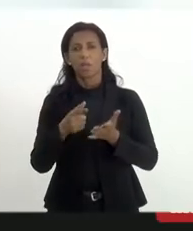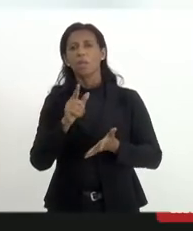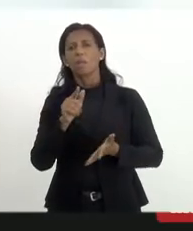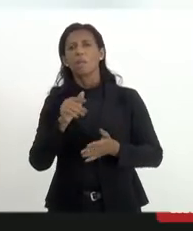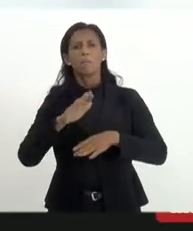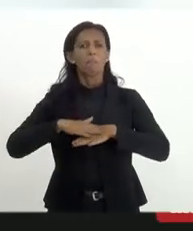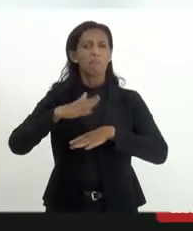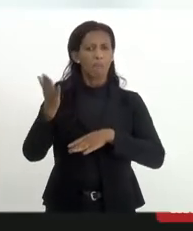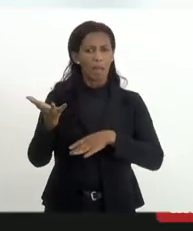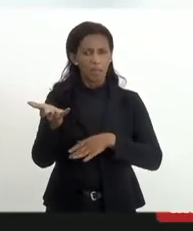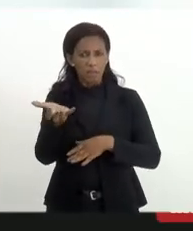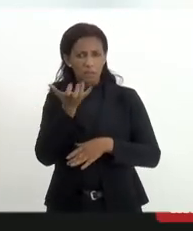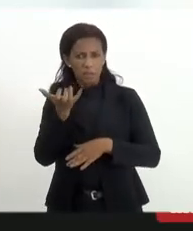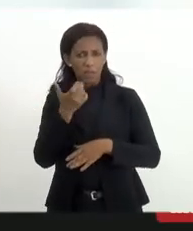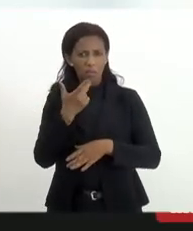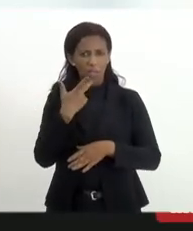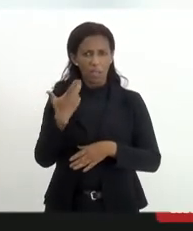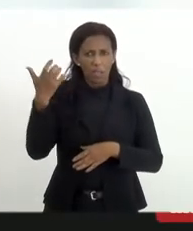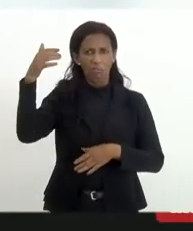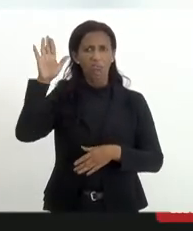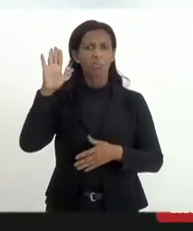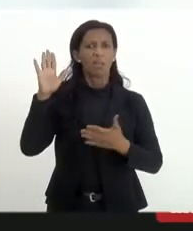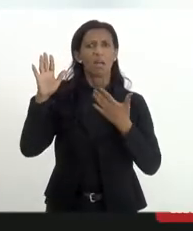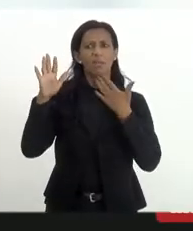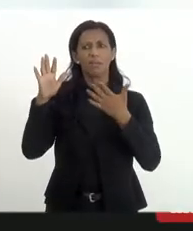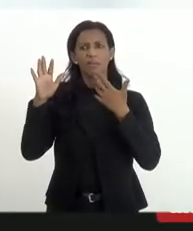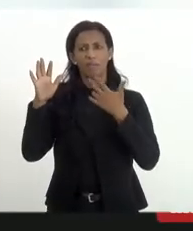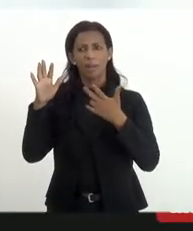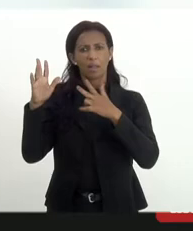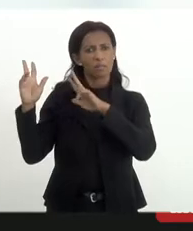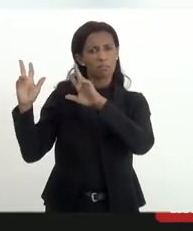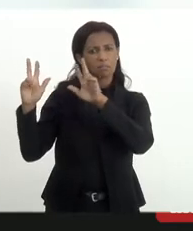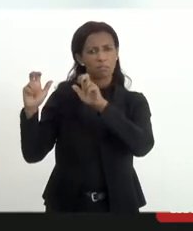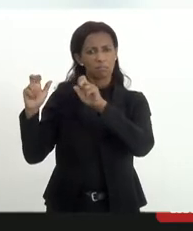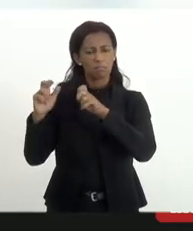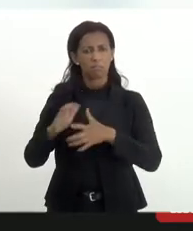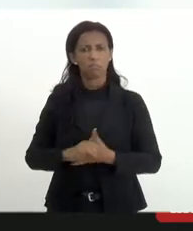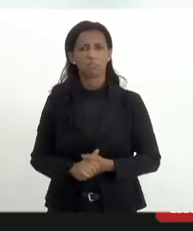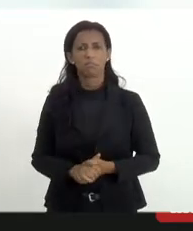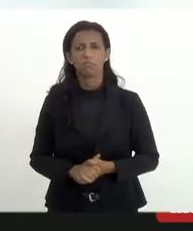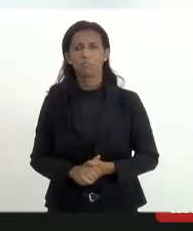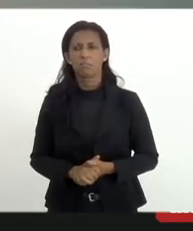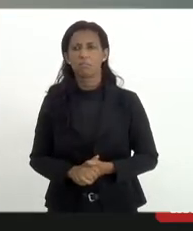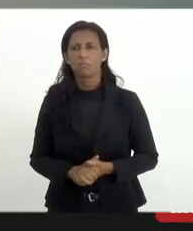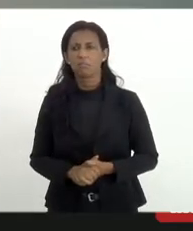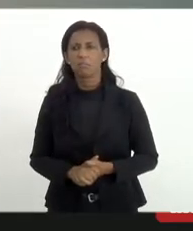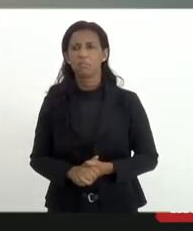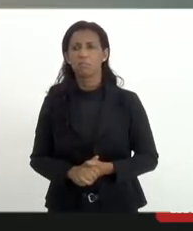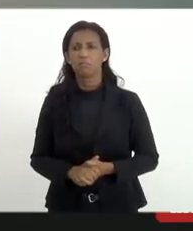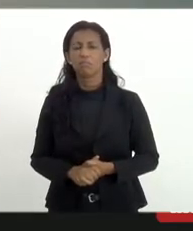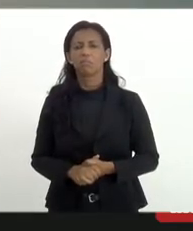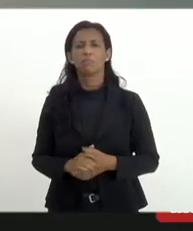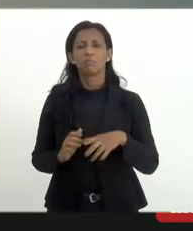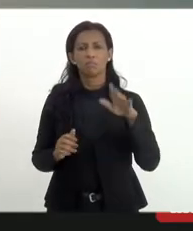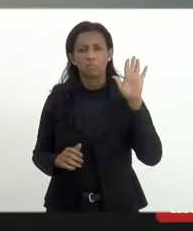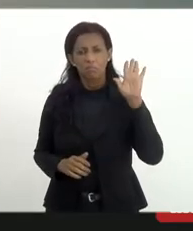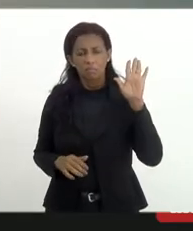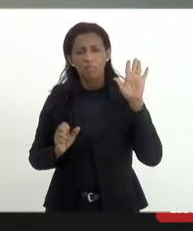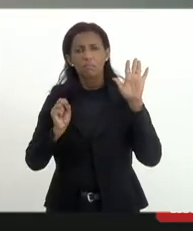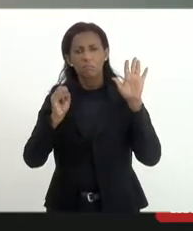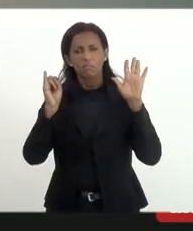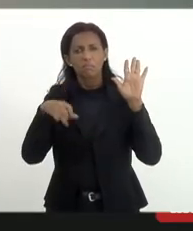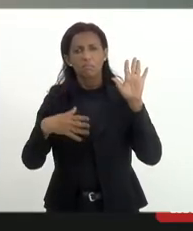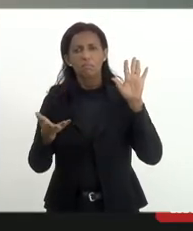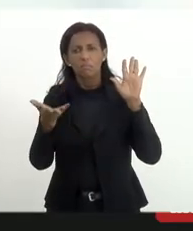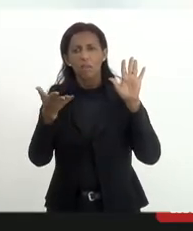alguém mais queira se manifestar sobre essa questão decadencial. Eu gostaria, deputado, se possível.